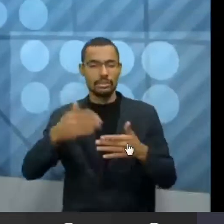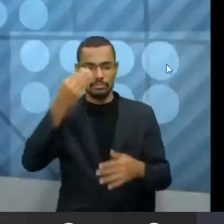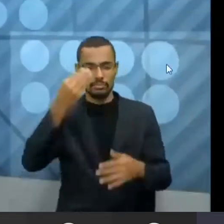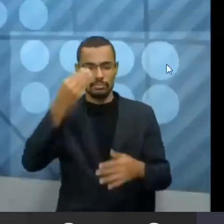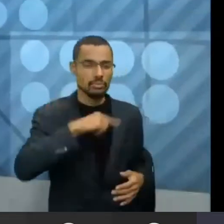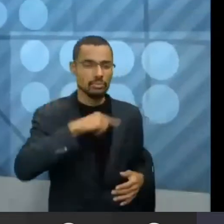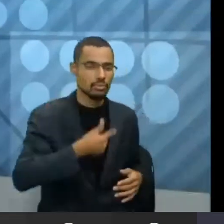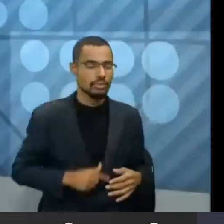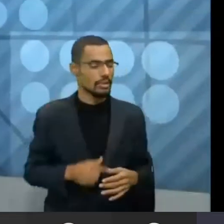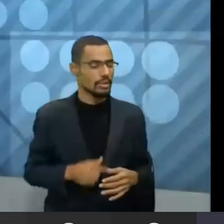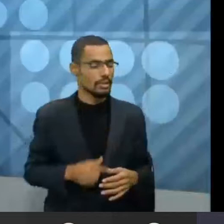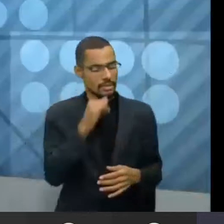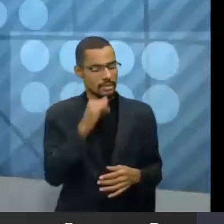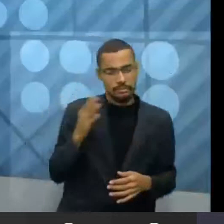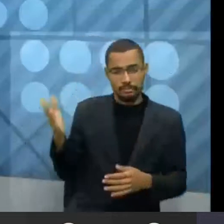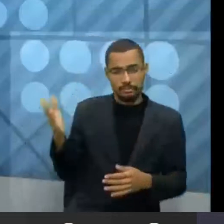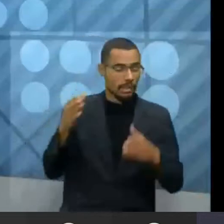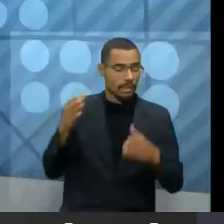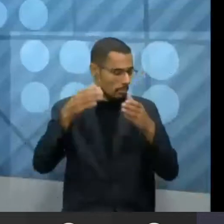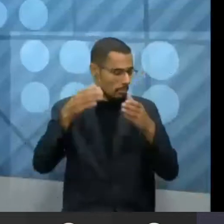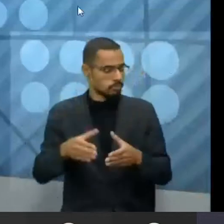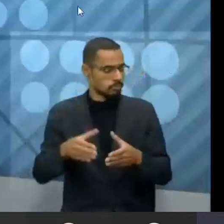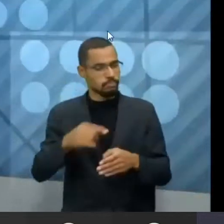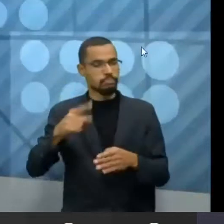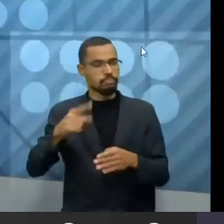de digestão. Esse bolo alimentar, ele